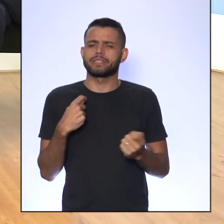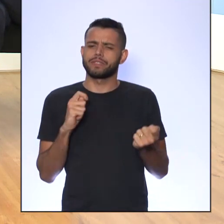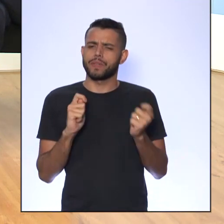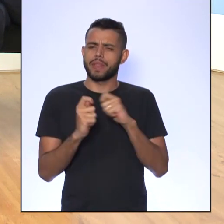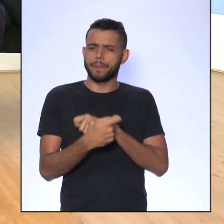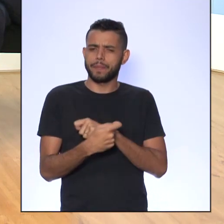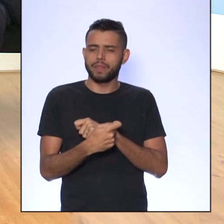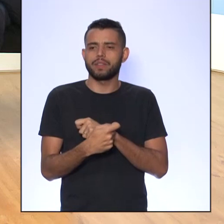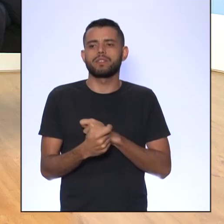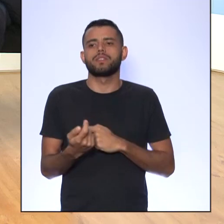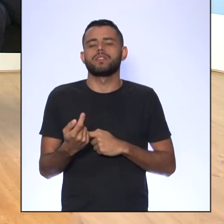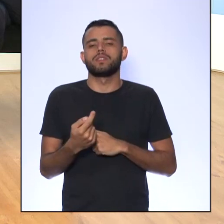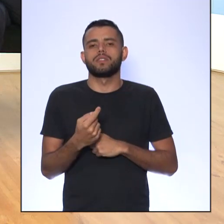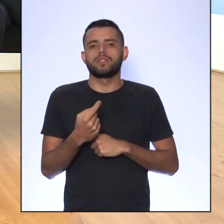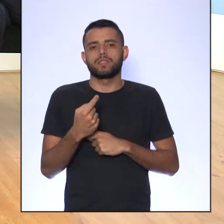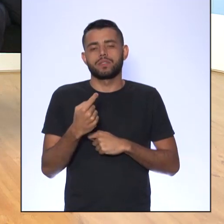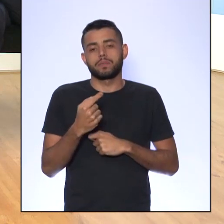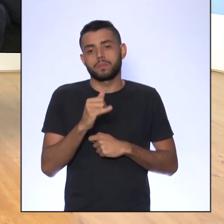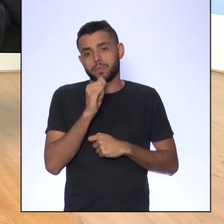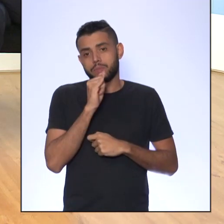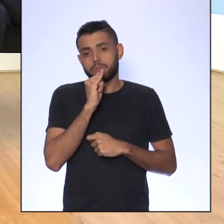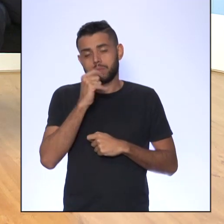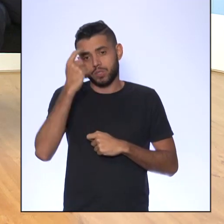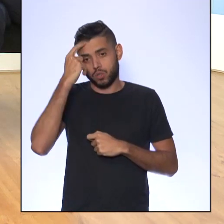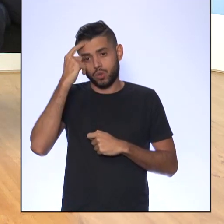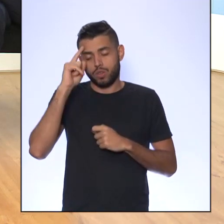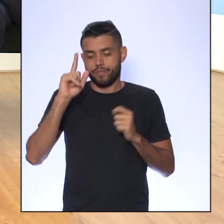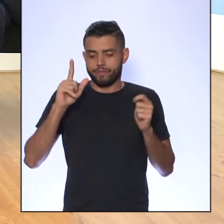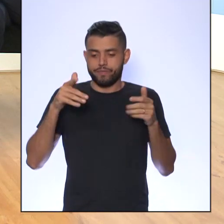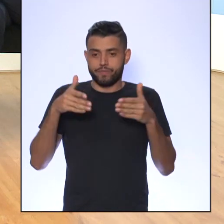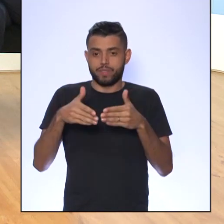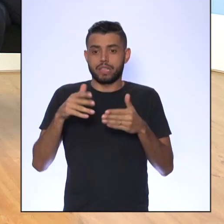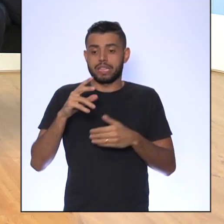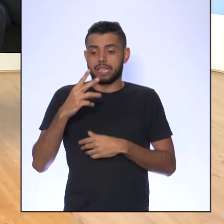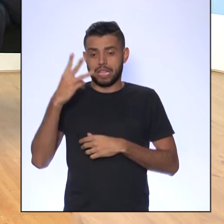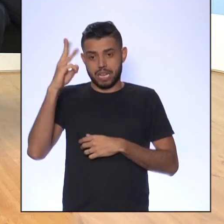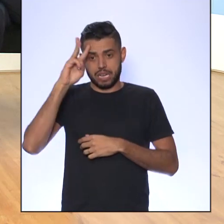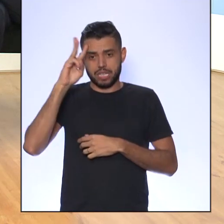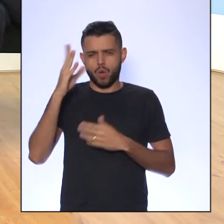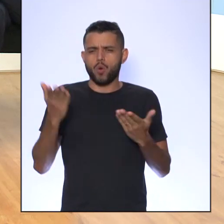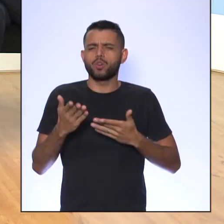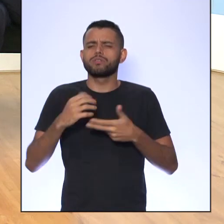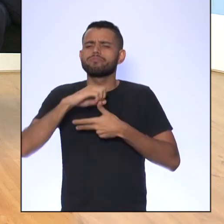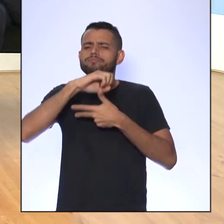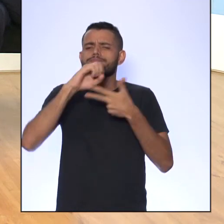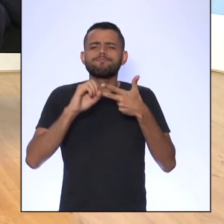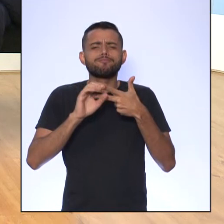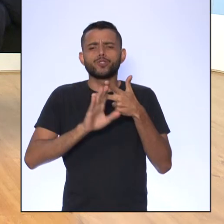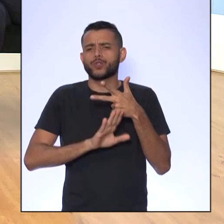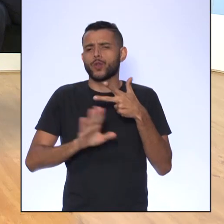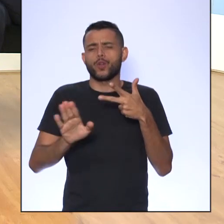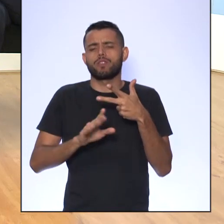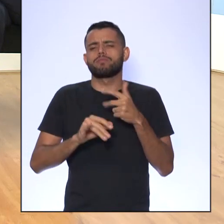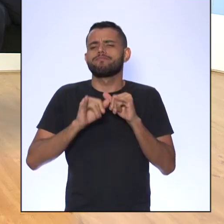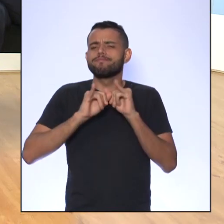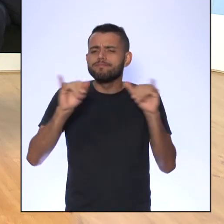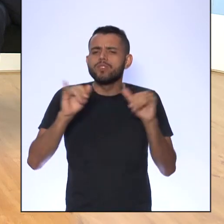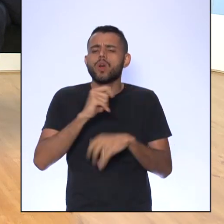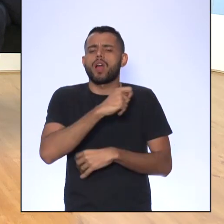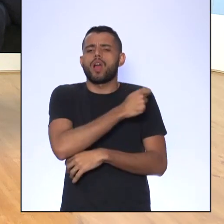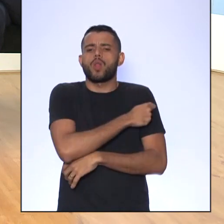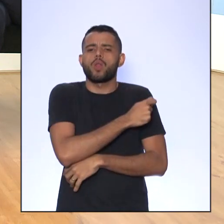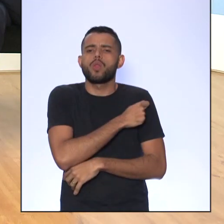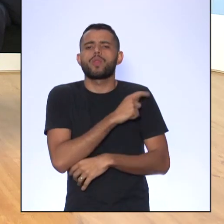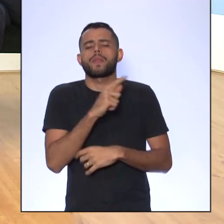ser importante voltar numa terça-feira para falar do Enem, alertar os nossos estudantes, a todos que estão nos assistindo, seja no aplicativo ou